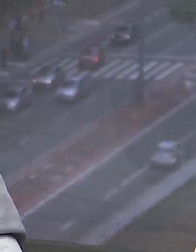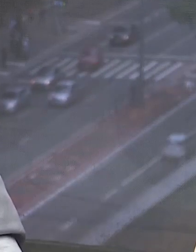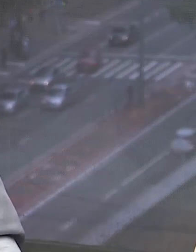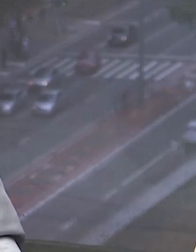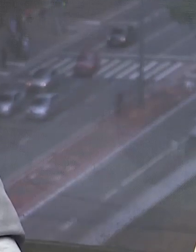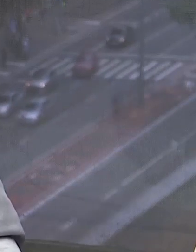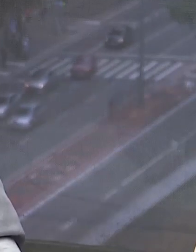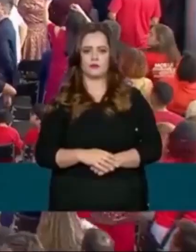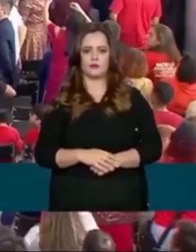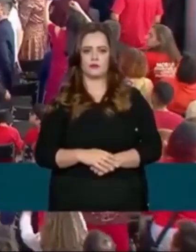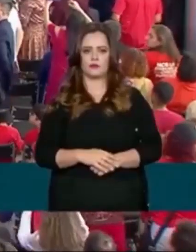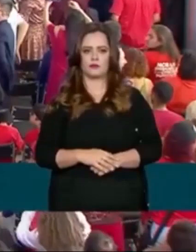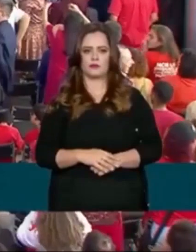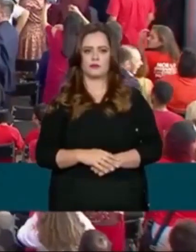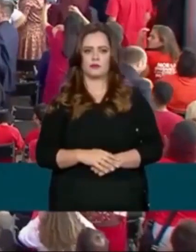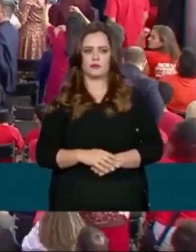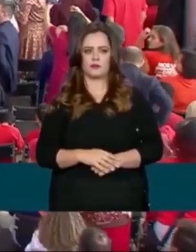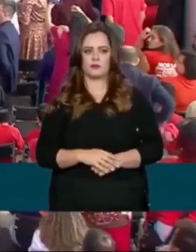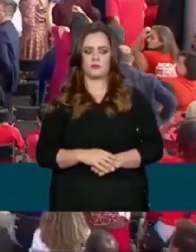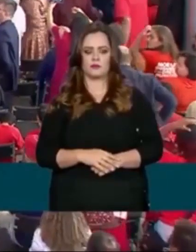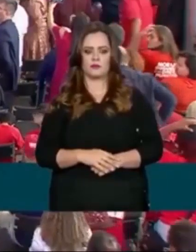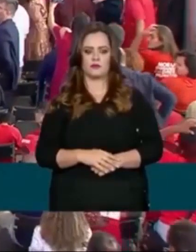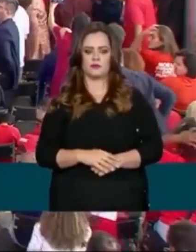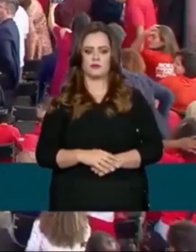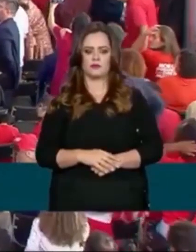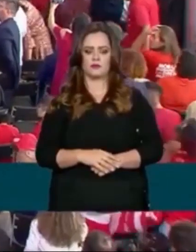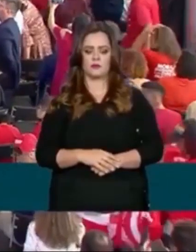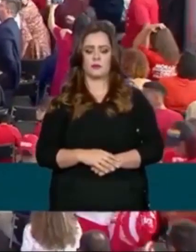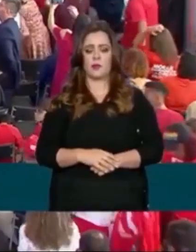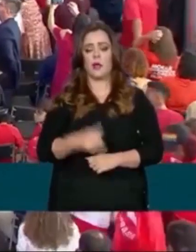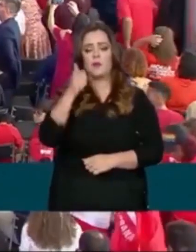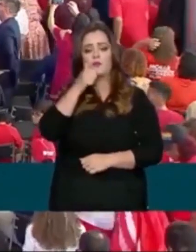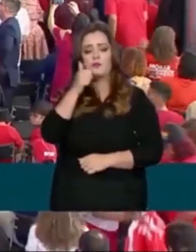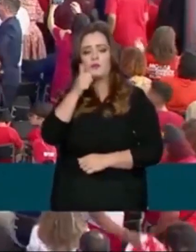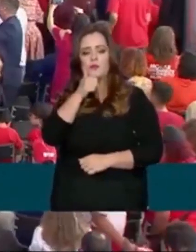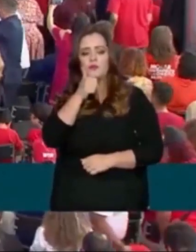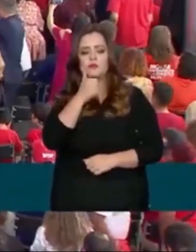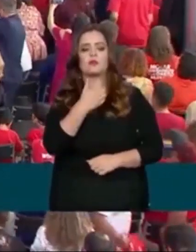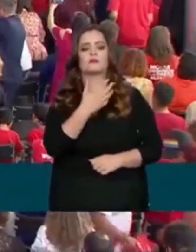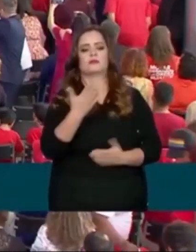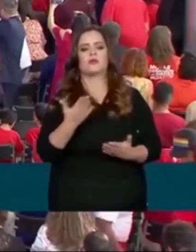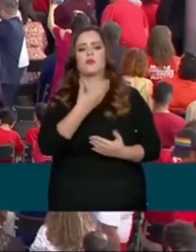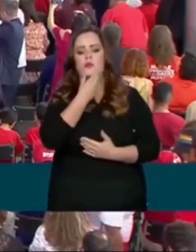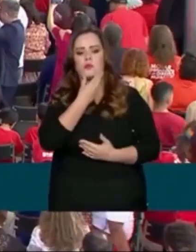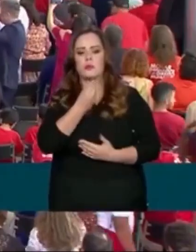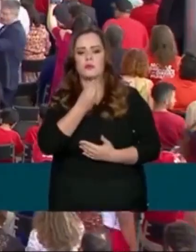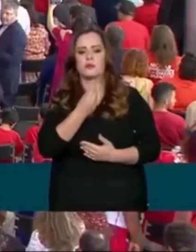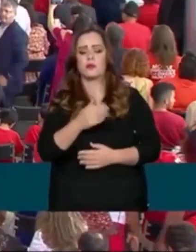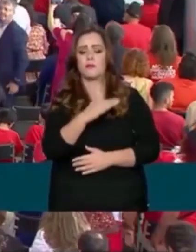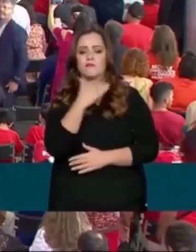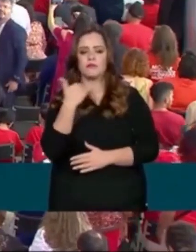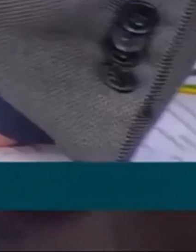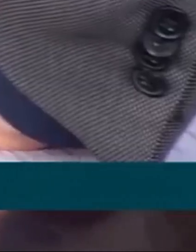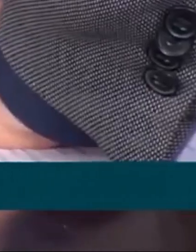Júlia Pereira. Em cerimônia realizada no Salão Nobre do Palácio do Planalto, o presidente Lula assinou